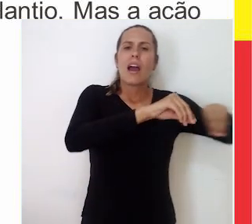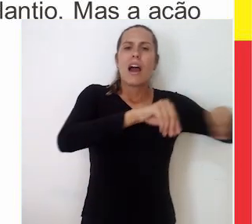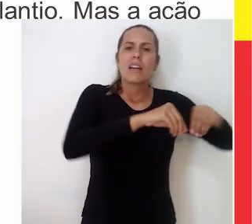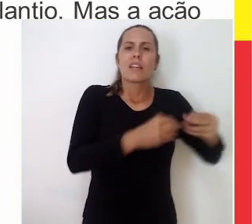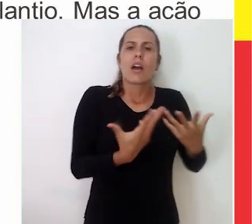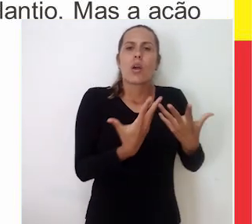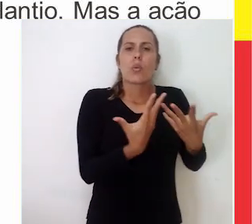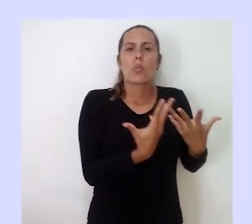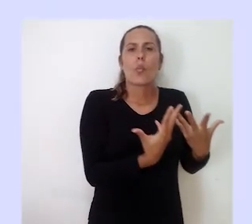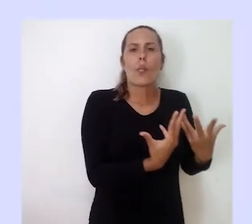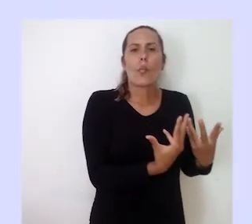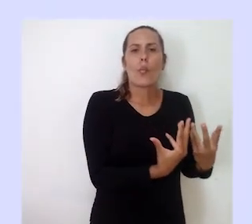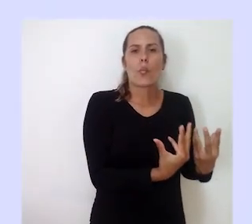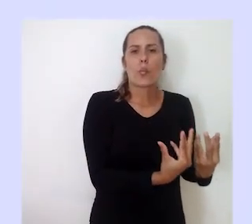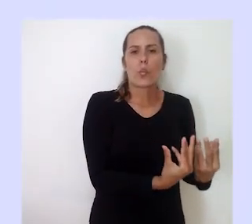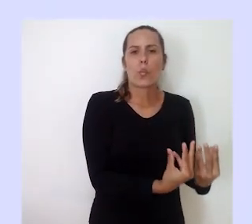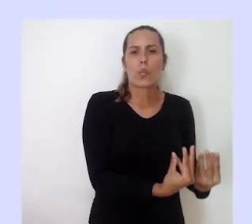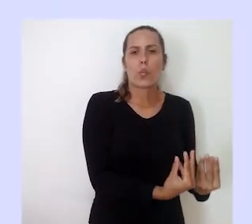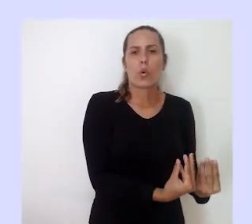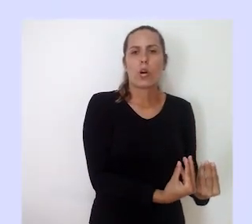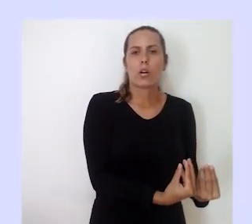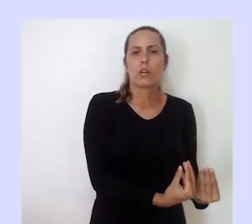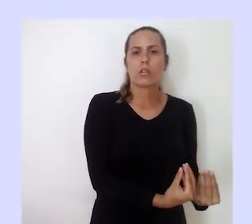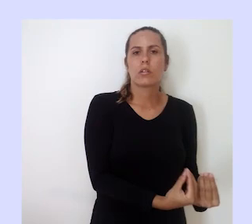o homem começou a tirar a